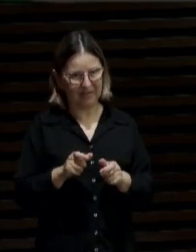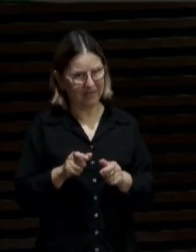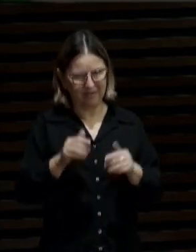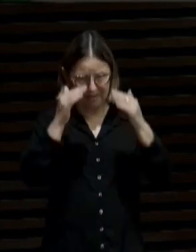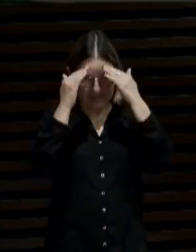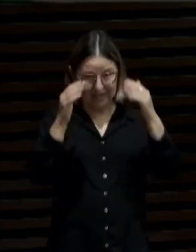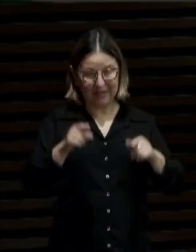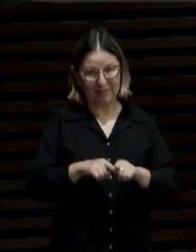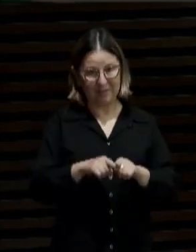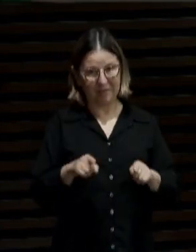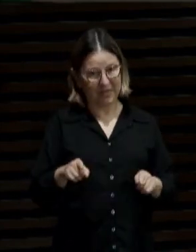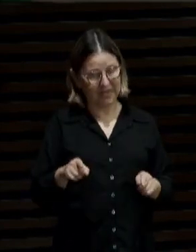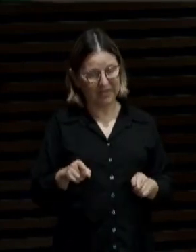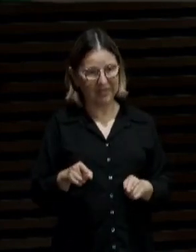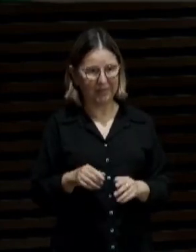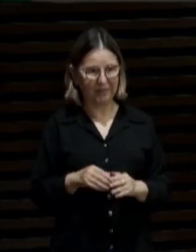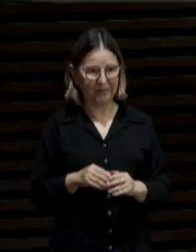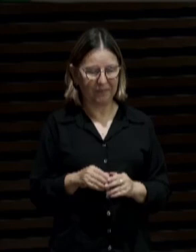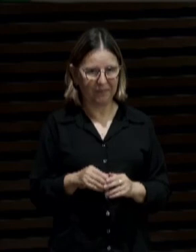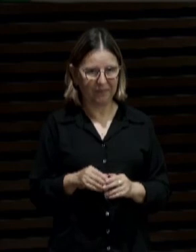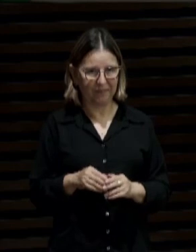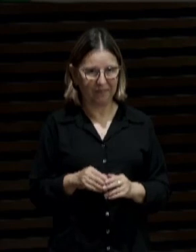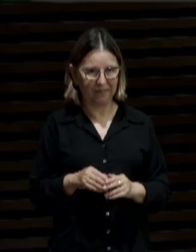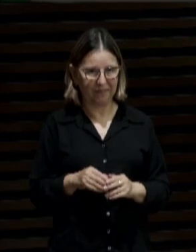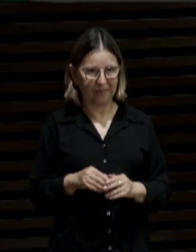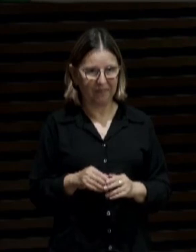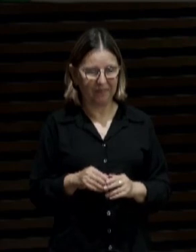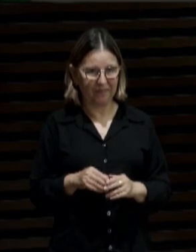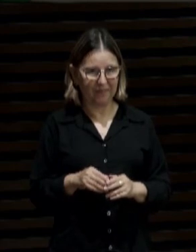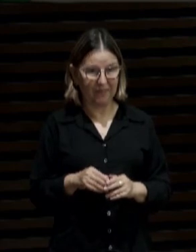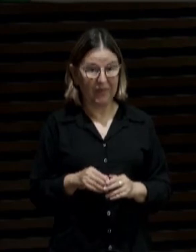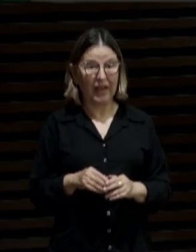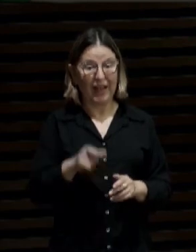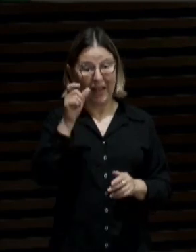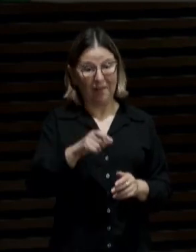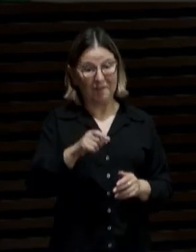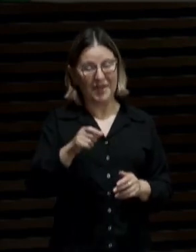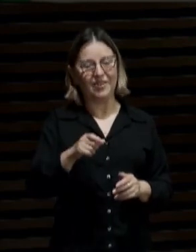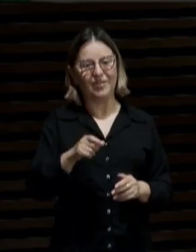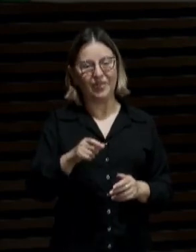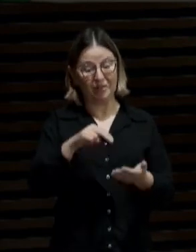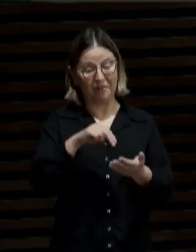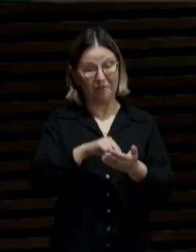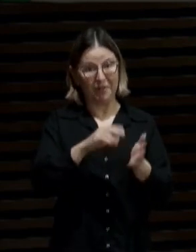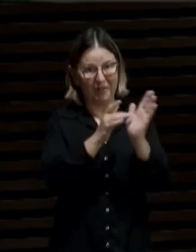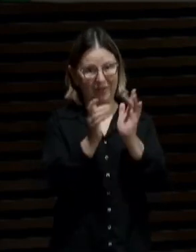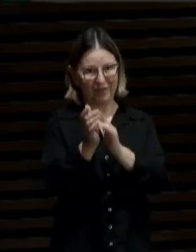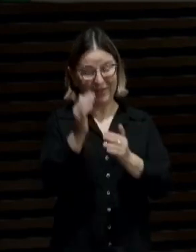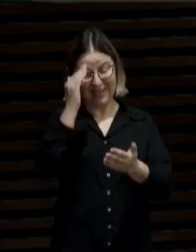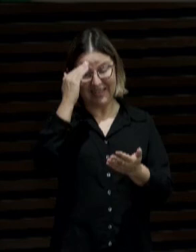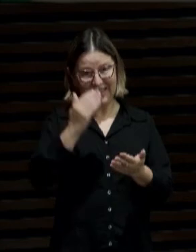saída, olha para as circunstâncias e se encontra sem esperança, mas olha para Jesus e crê que seus méritos são suficientes e sua